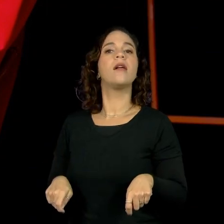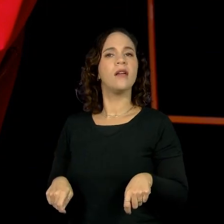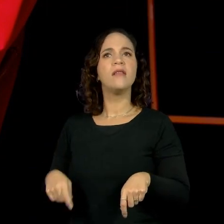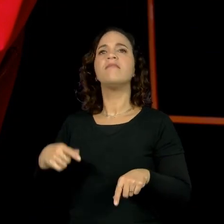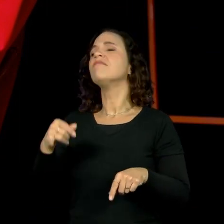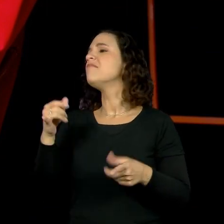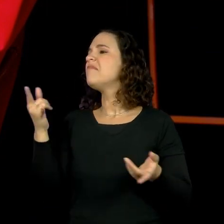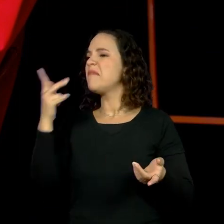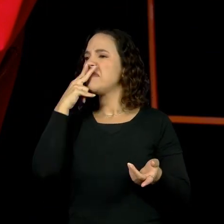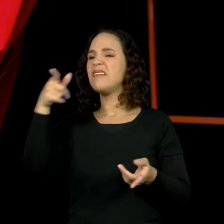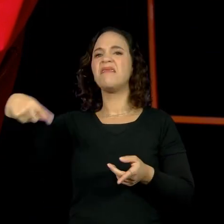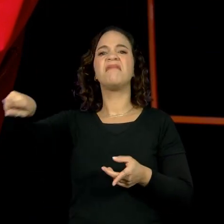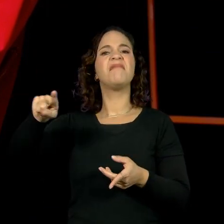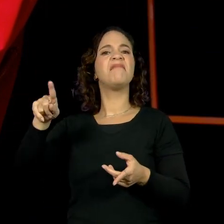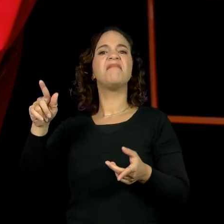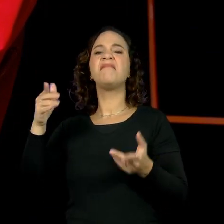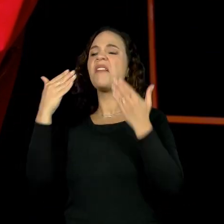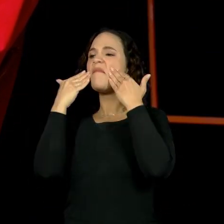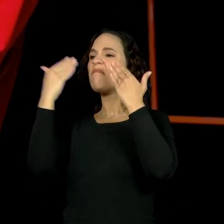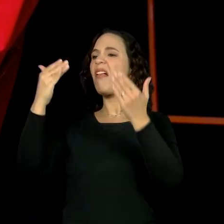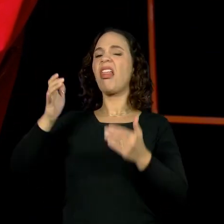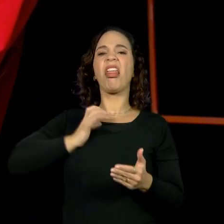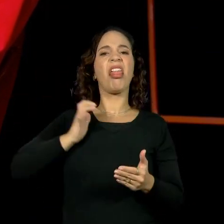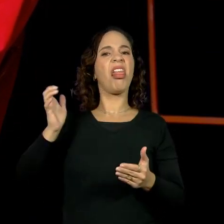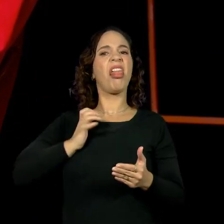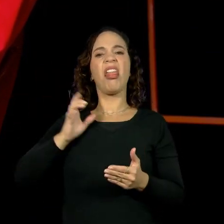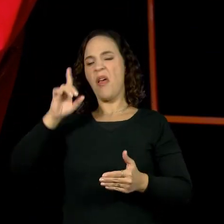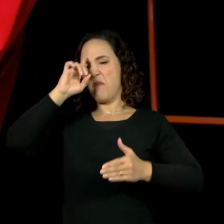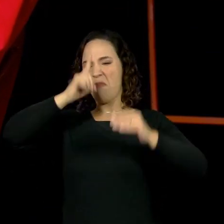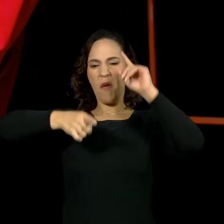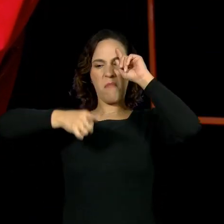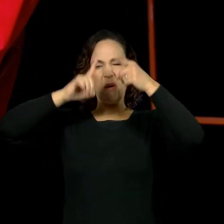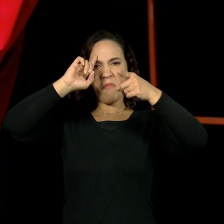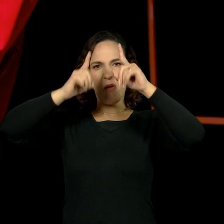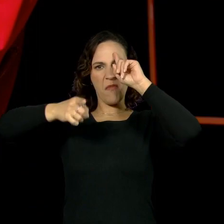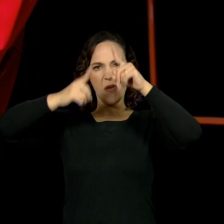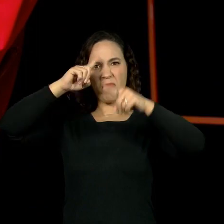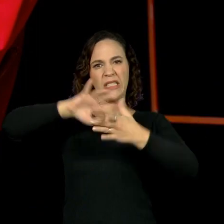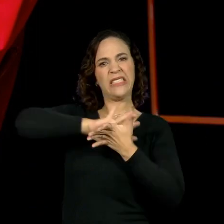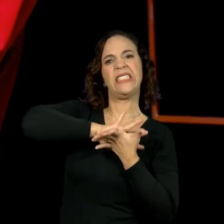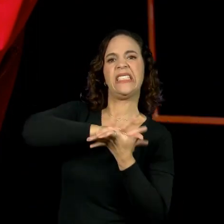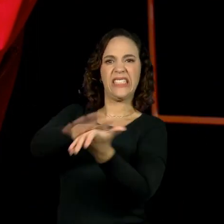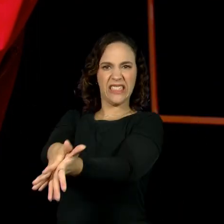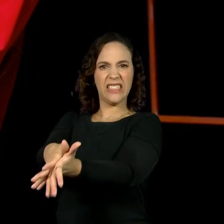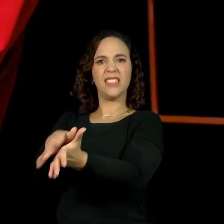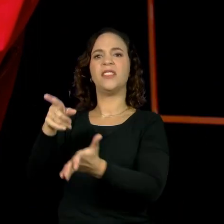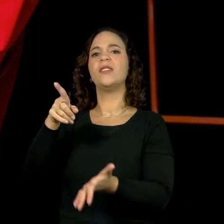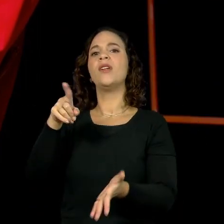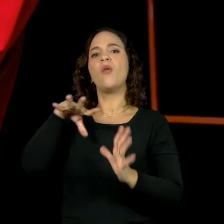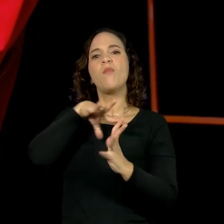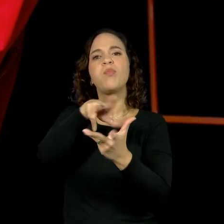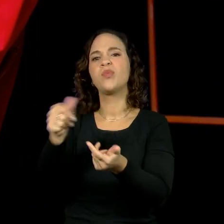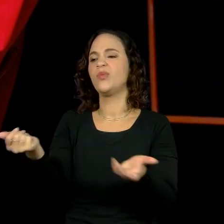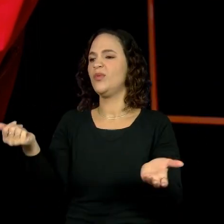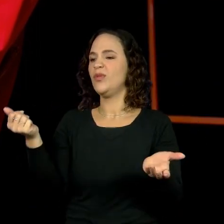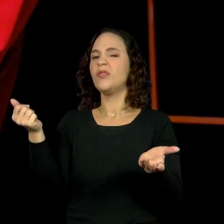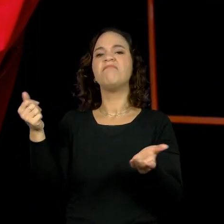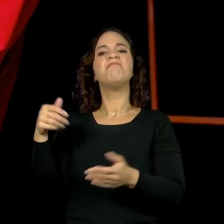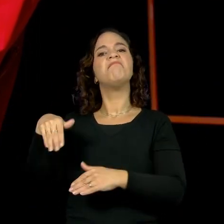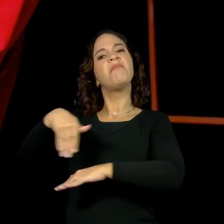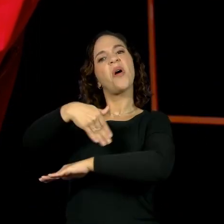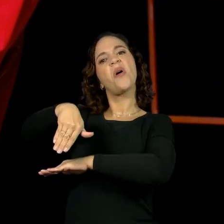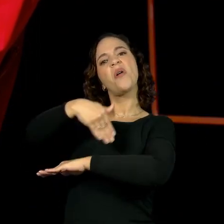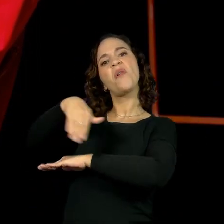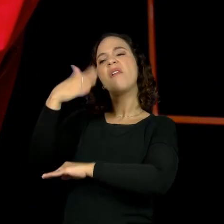toda de Faria Lima e Wall Street mandar no mundo todo, de massacrar o mundo todo, massacrar quem não concorda, e